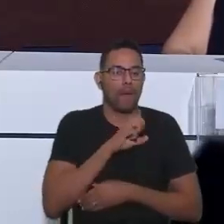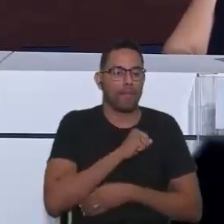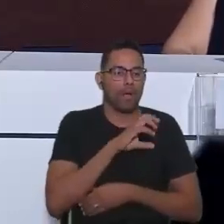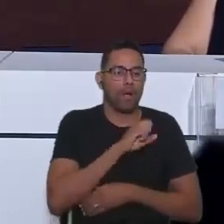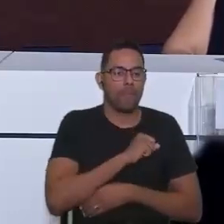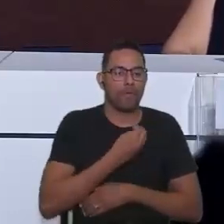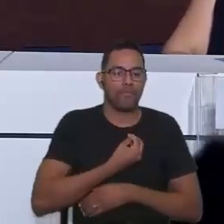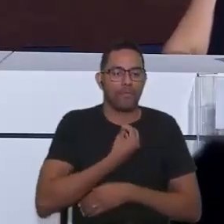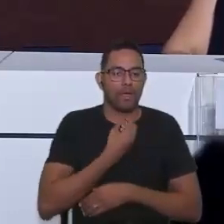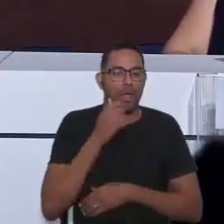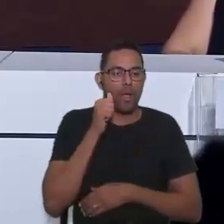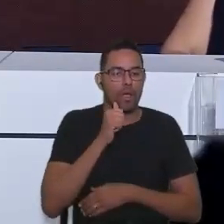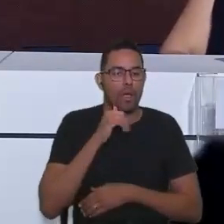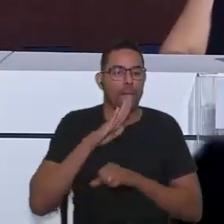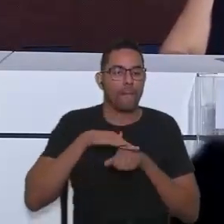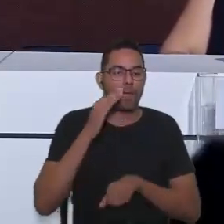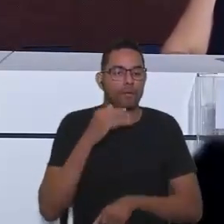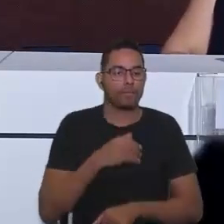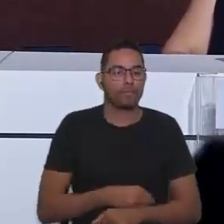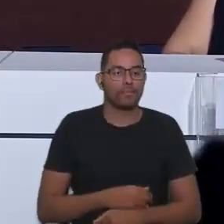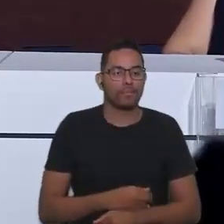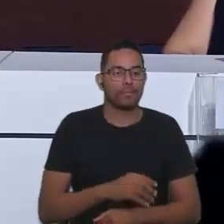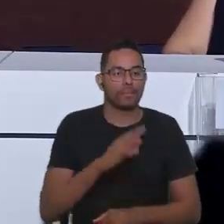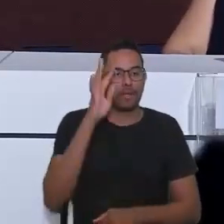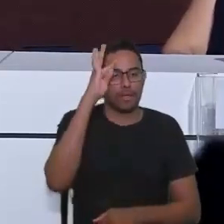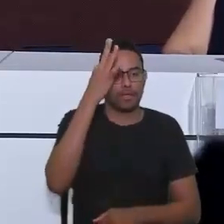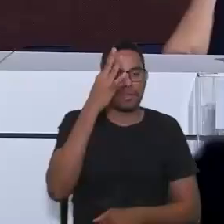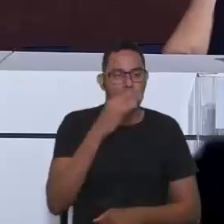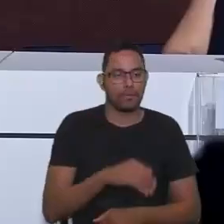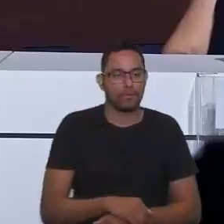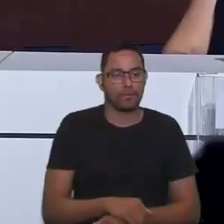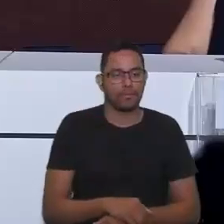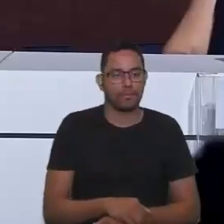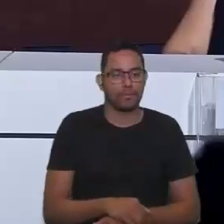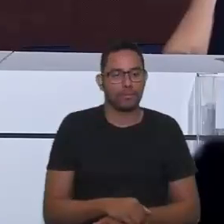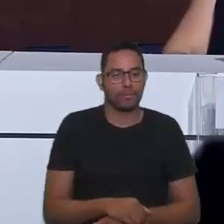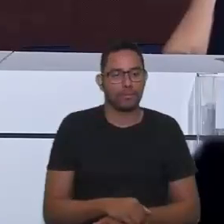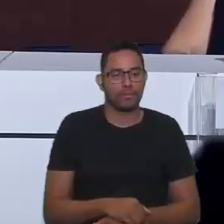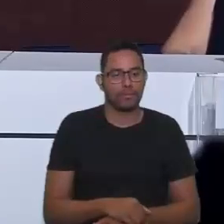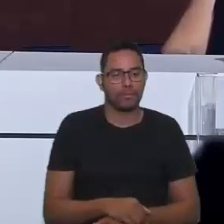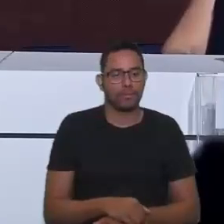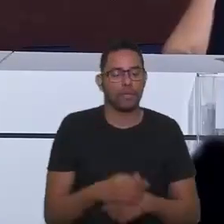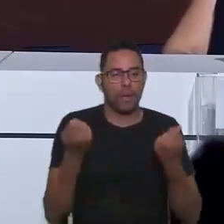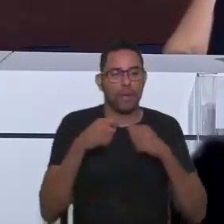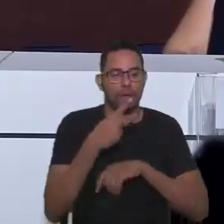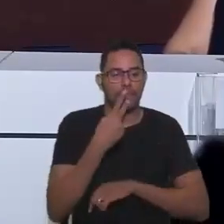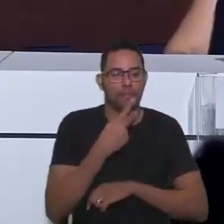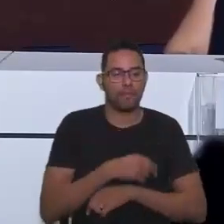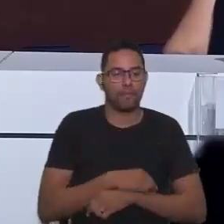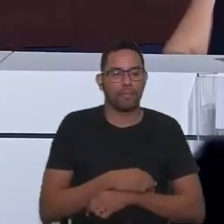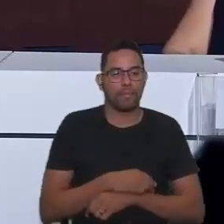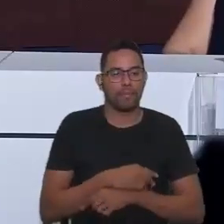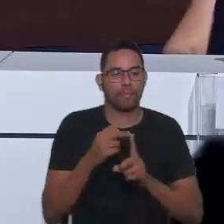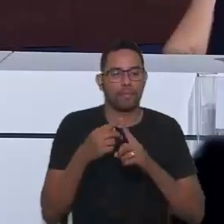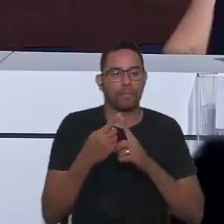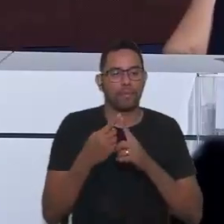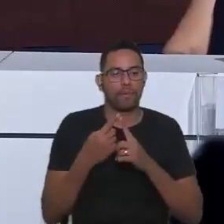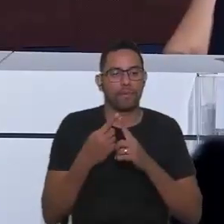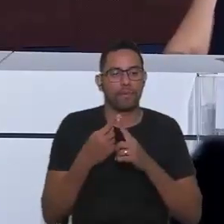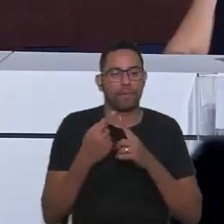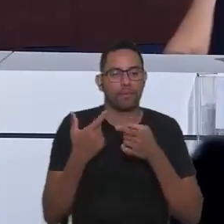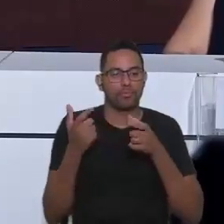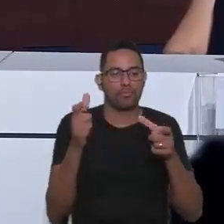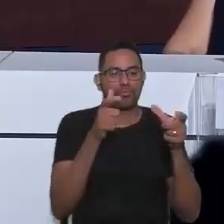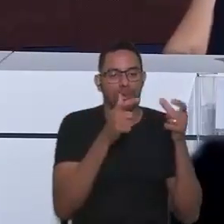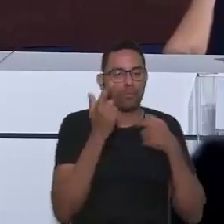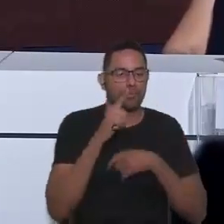toda a minha vida. E ela decidiu não ser capaz de falar, mas estar em toda a parte. E por